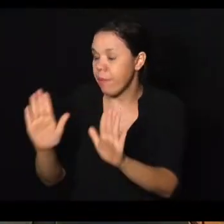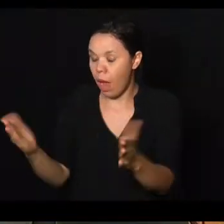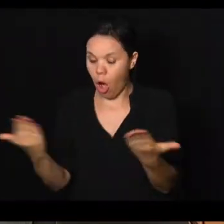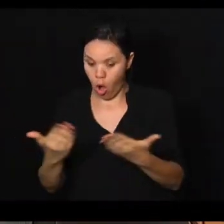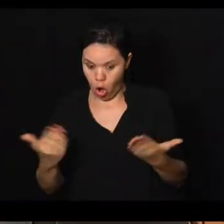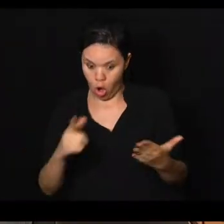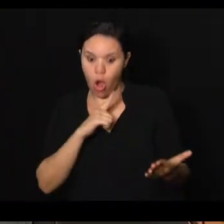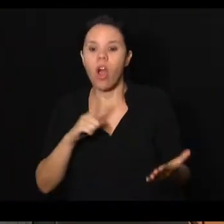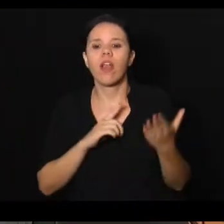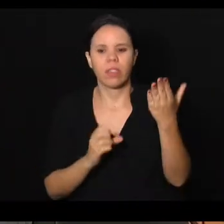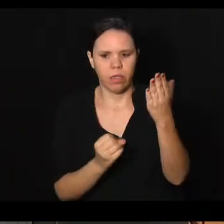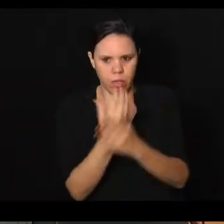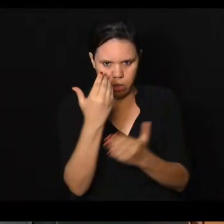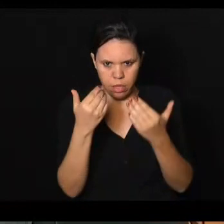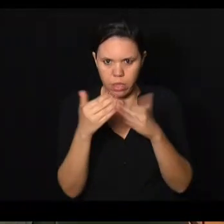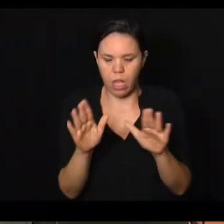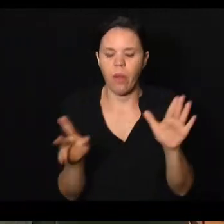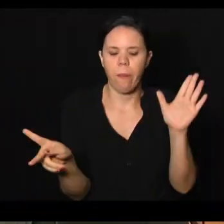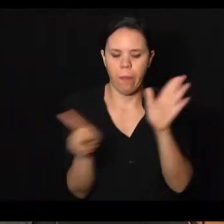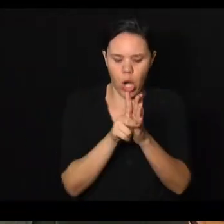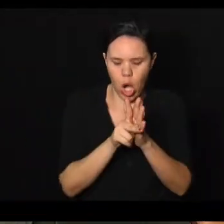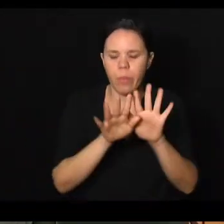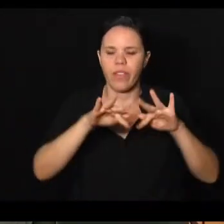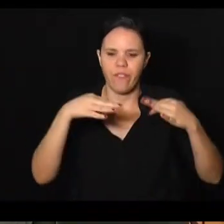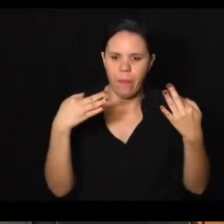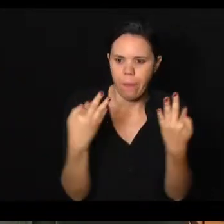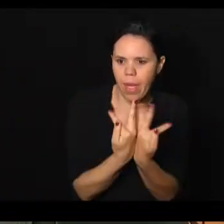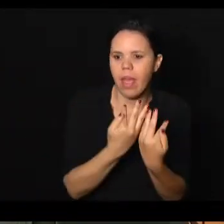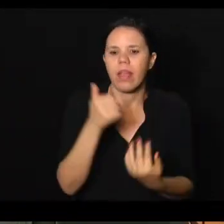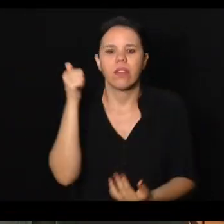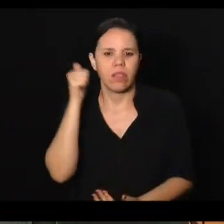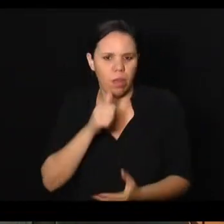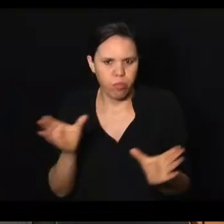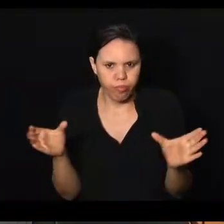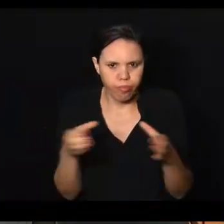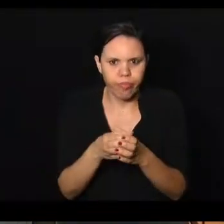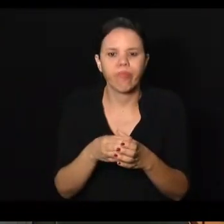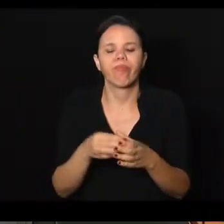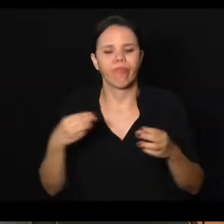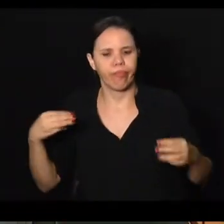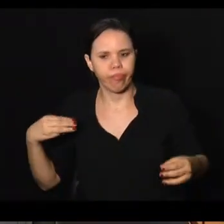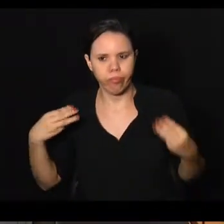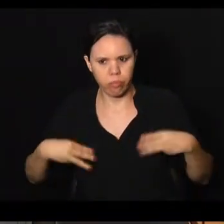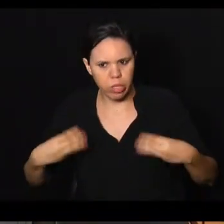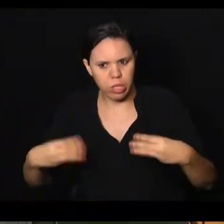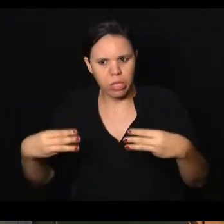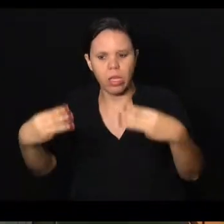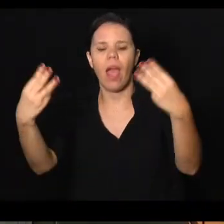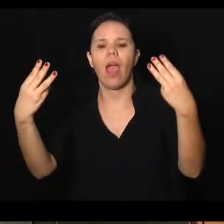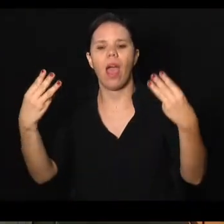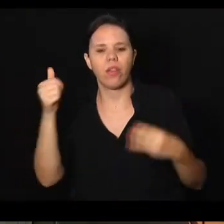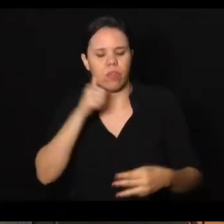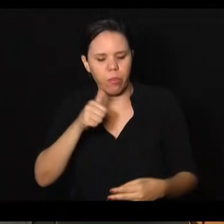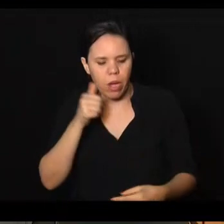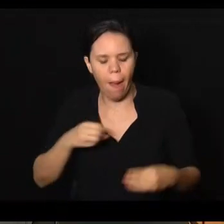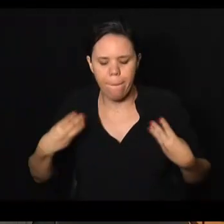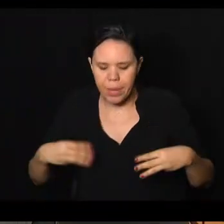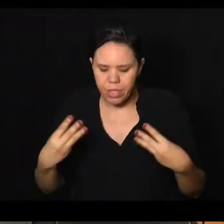no Brasil o Ministério da Família, o Ministério da Mulher e o Ministério de Direitos Humanos.